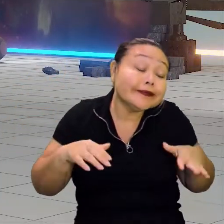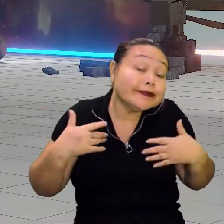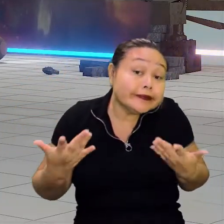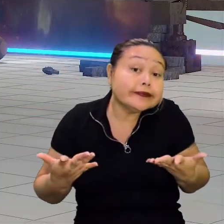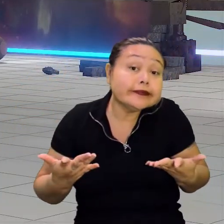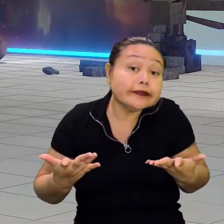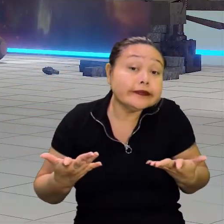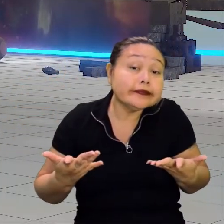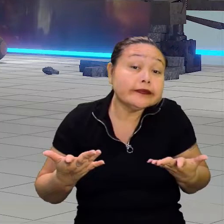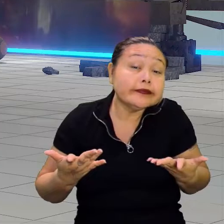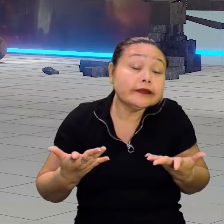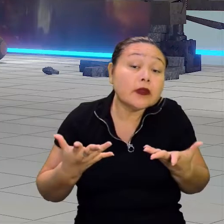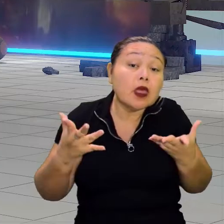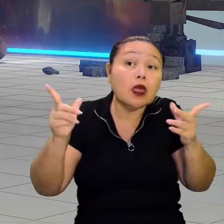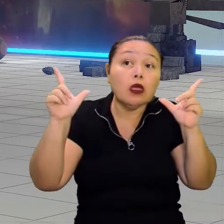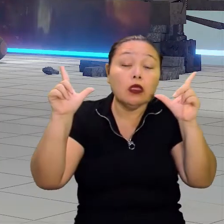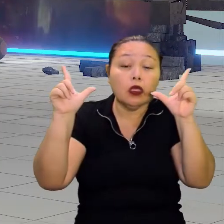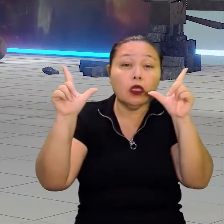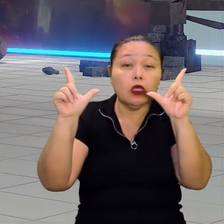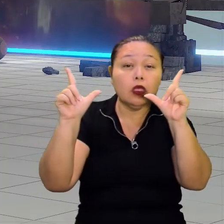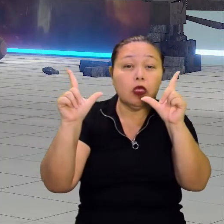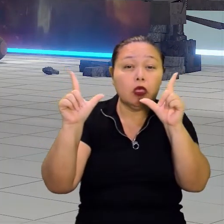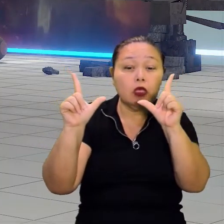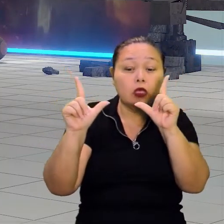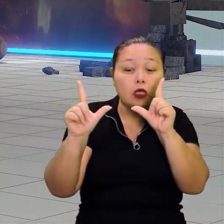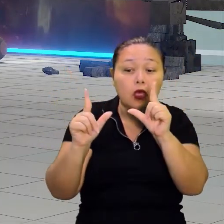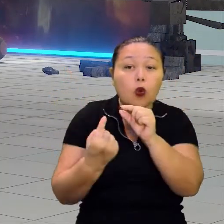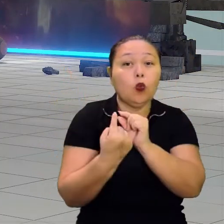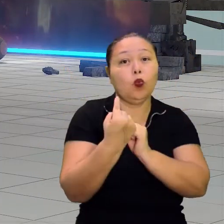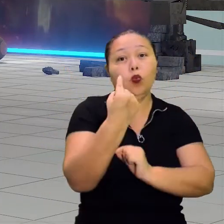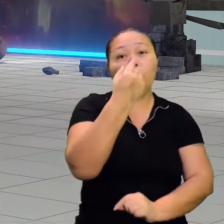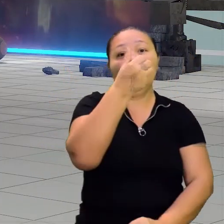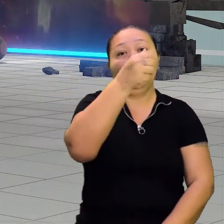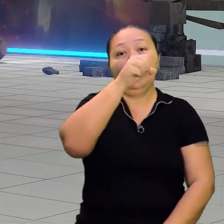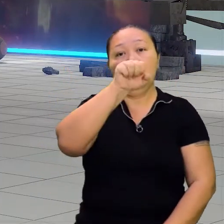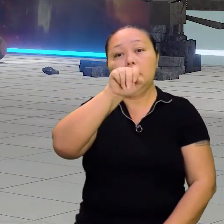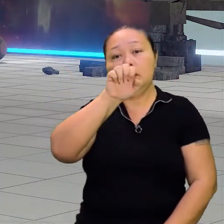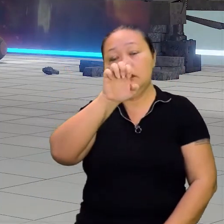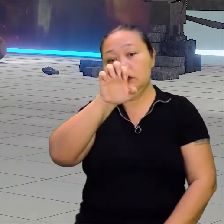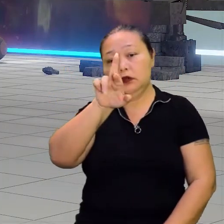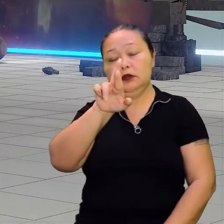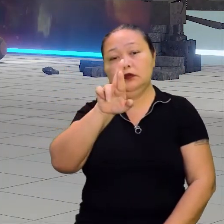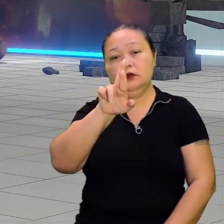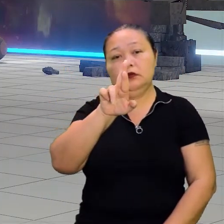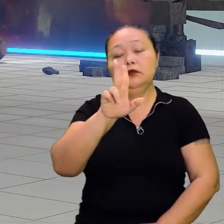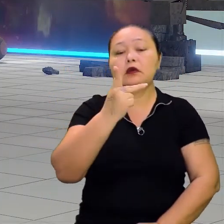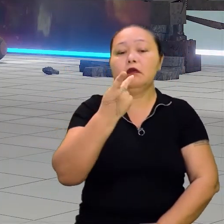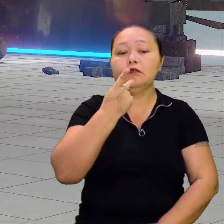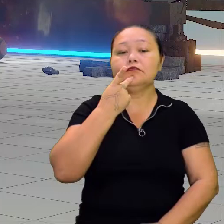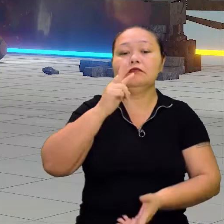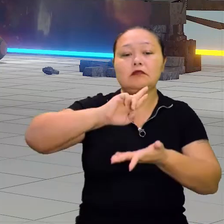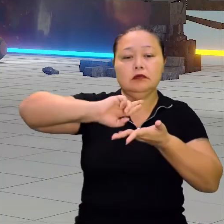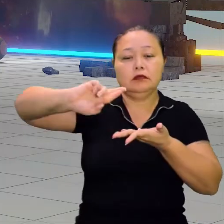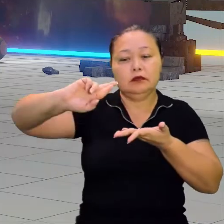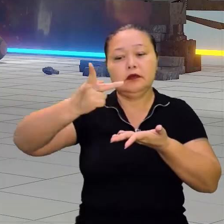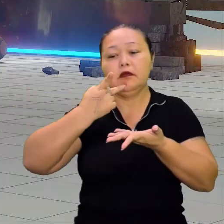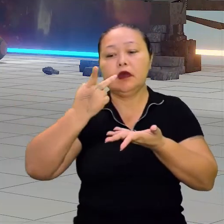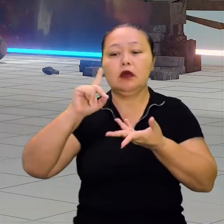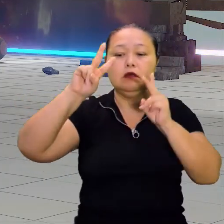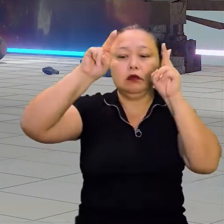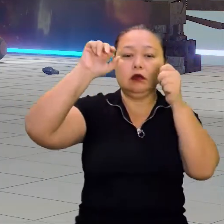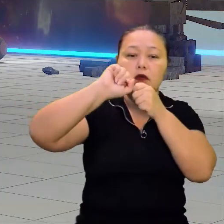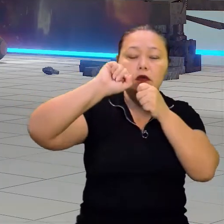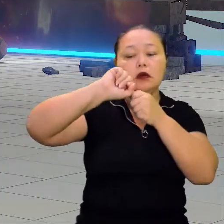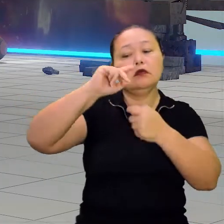que funilou em um único ser. E realmente, falar sobre religião, falar sobre